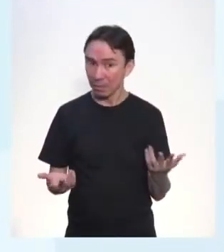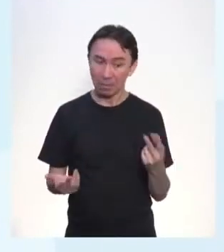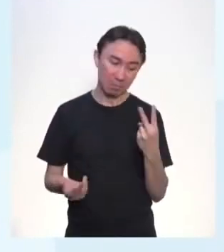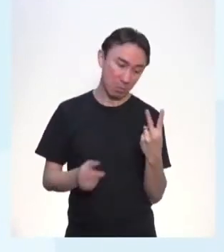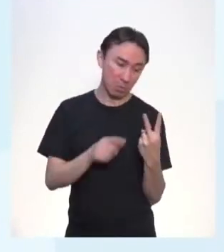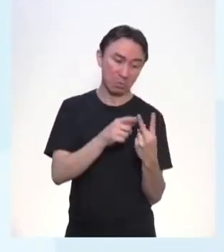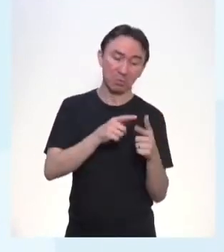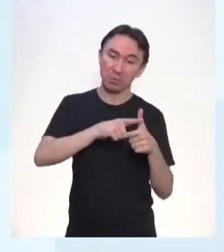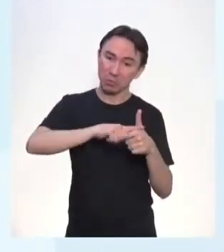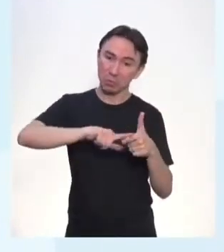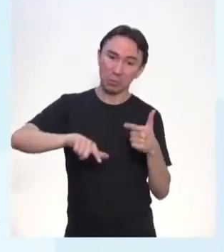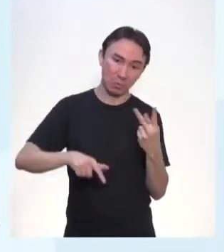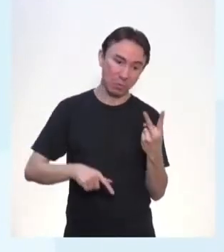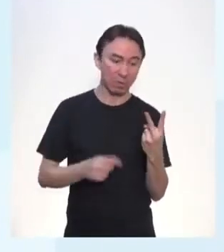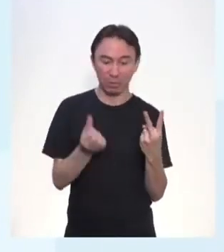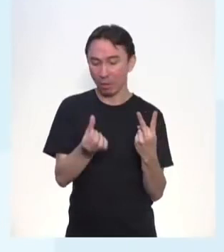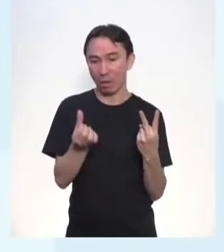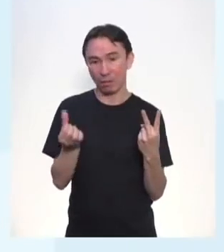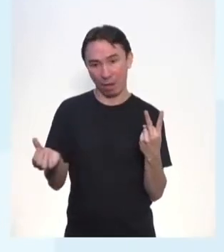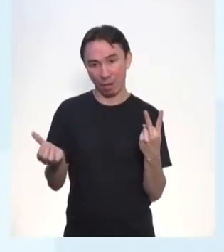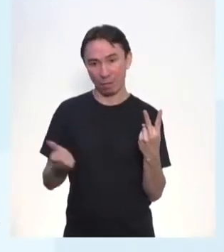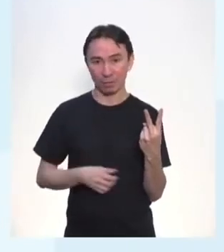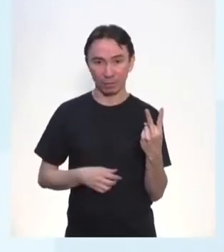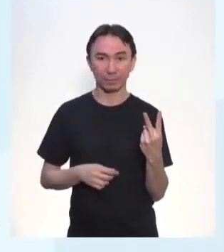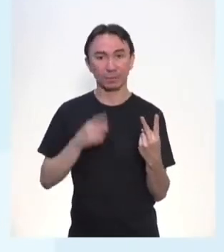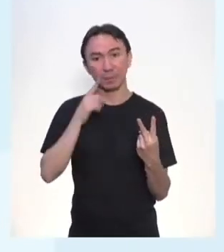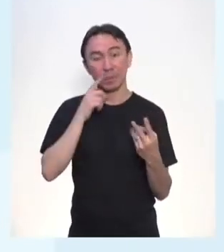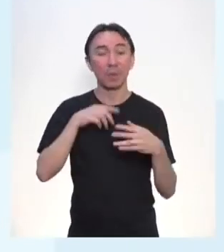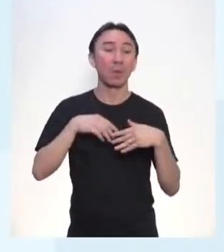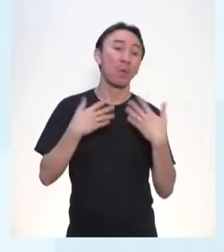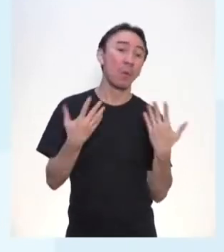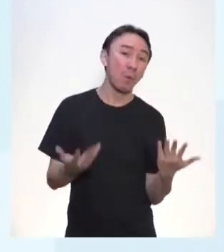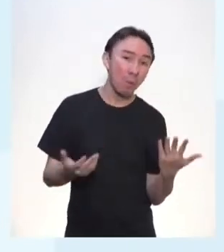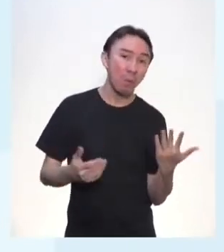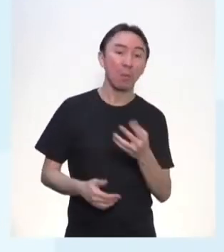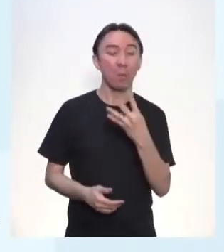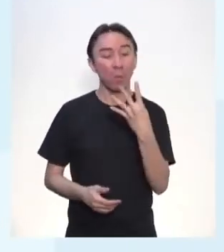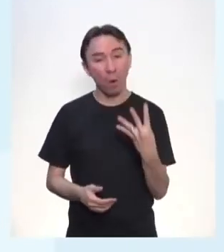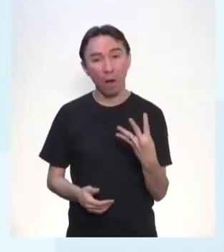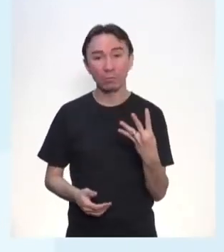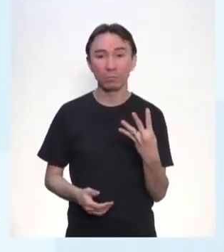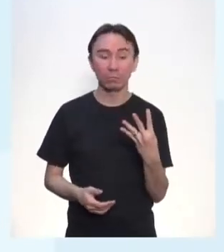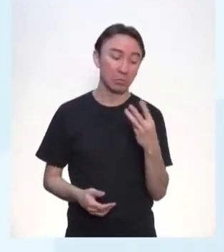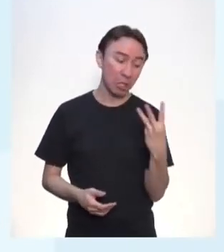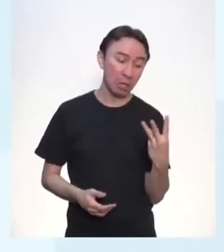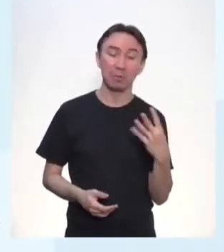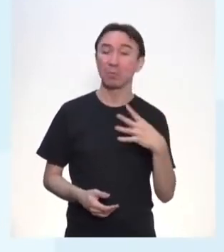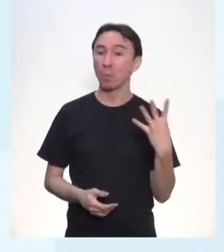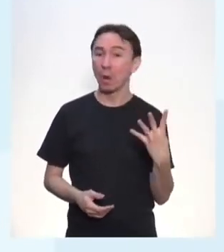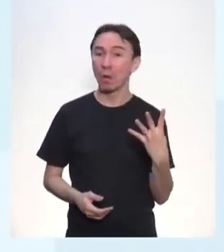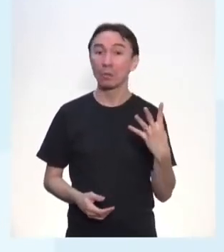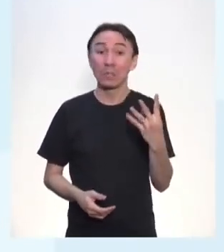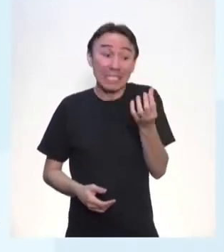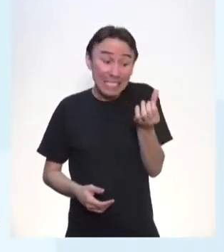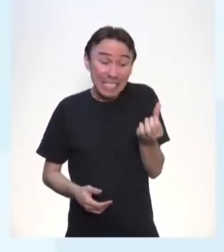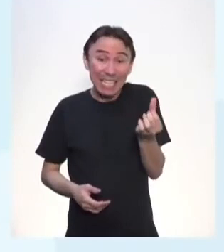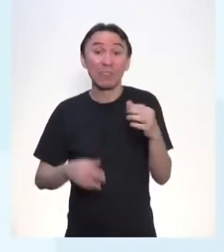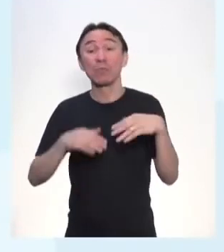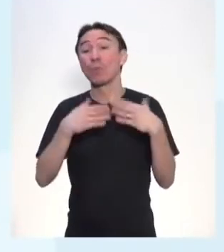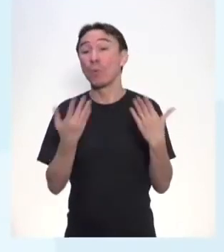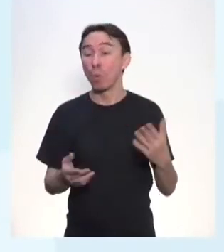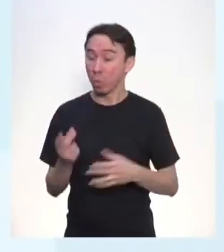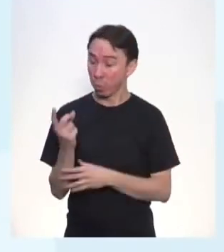para cada um, 3, 4, 6 ou 12, dando 1 para cada um. Então esses são os divisores